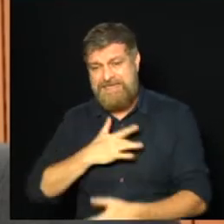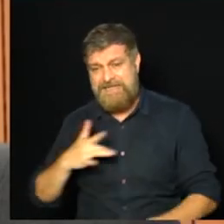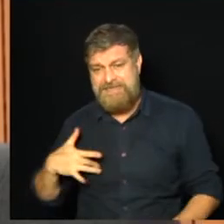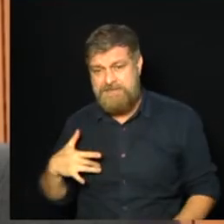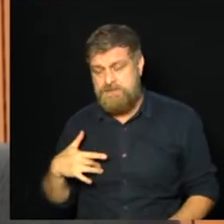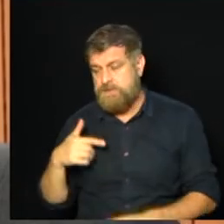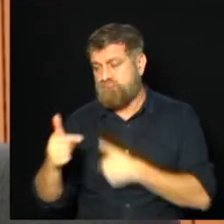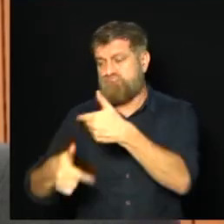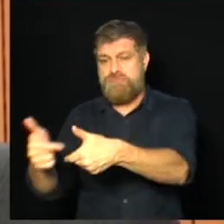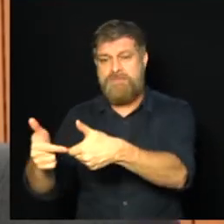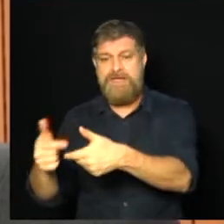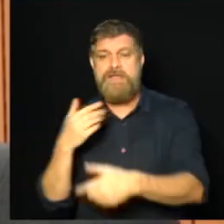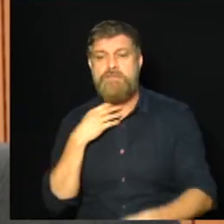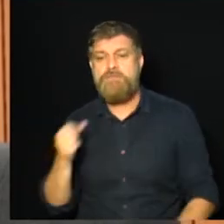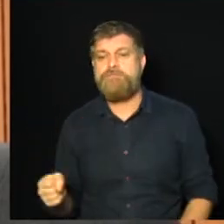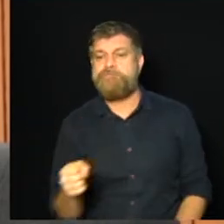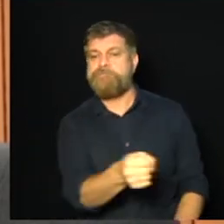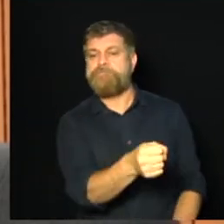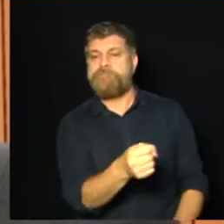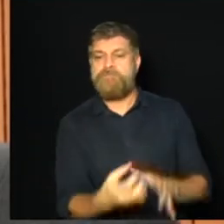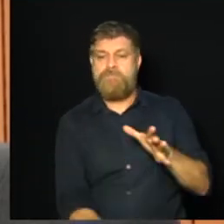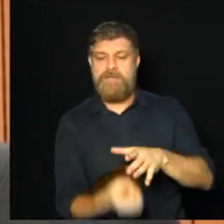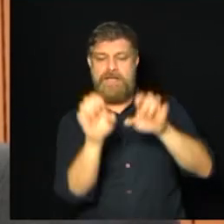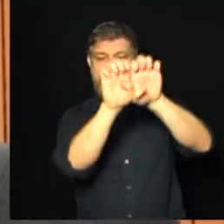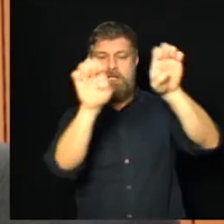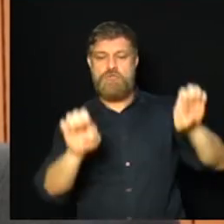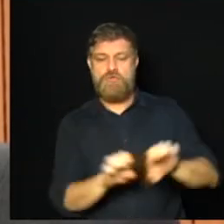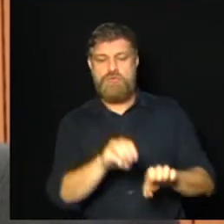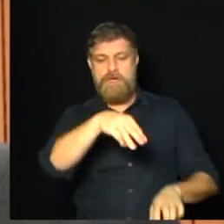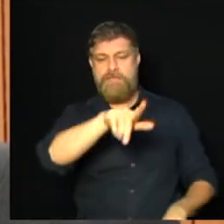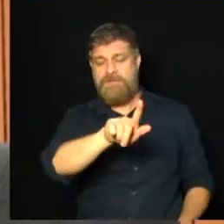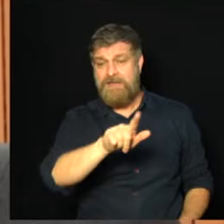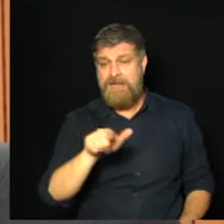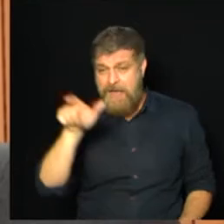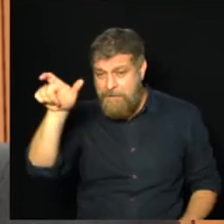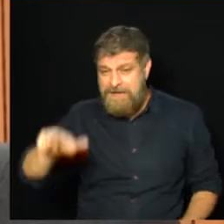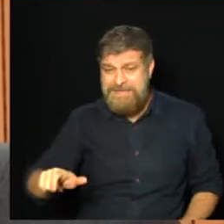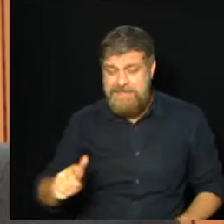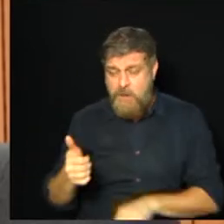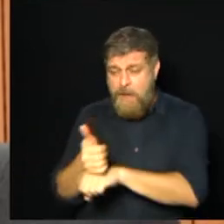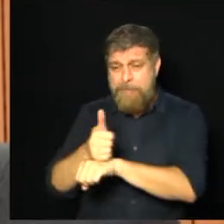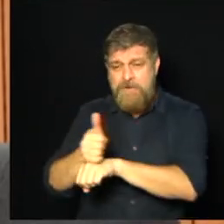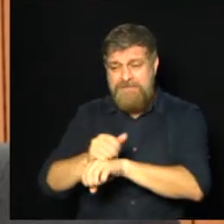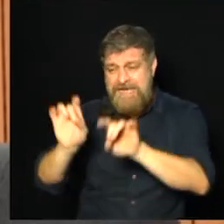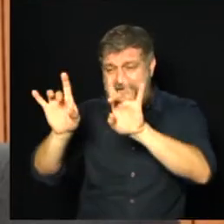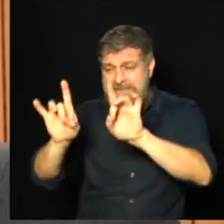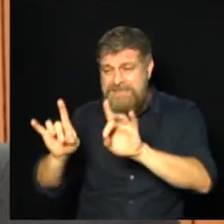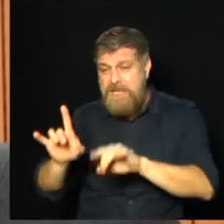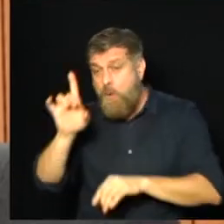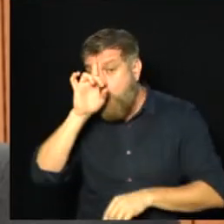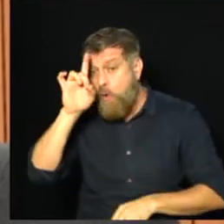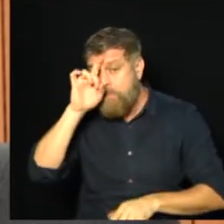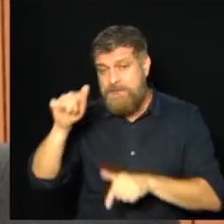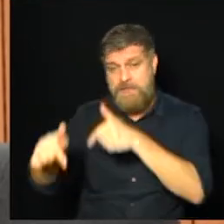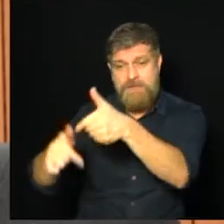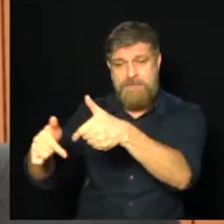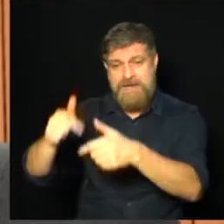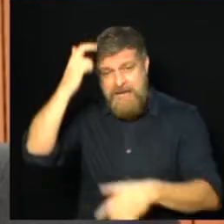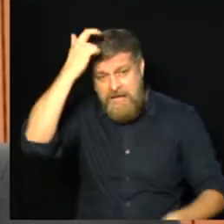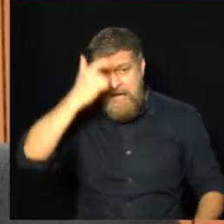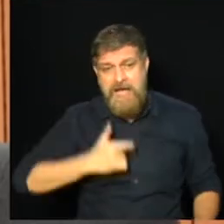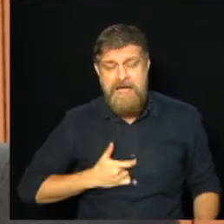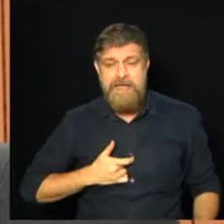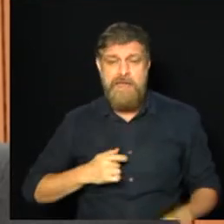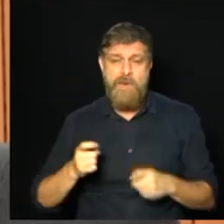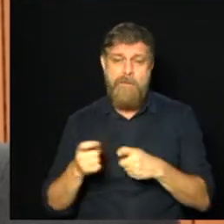posso simplesmente devolver e montar uma estrutura do Mário Gatti, porque são altamente especializados para a área hospitalar. Eu fui isso, eu fui